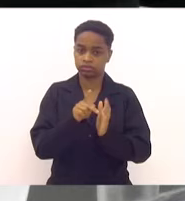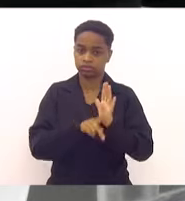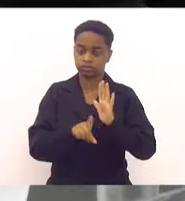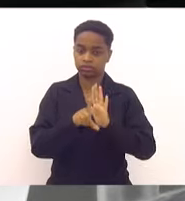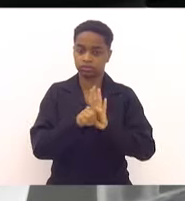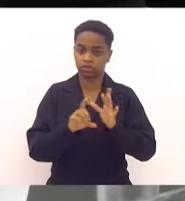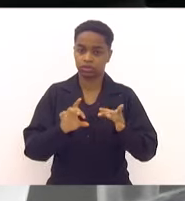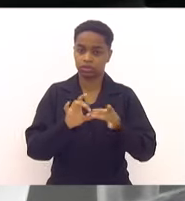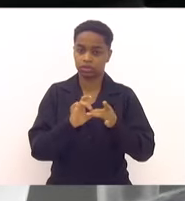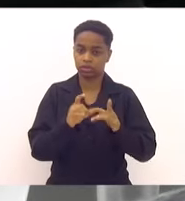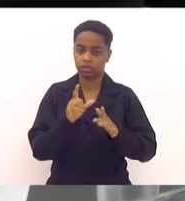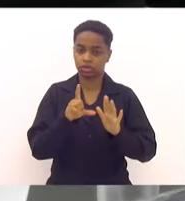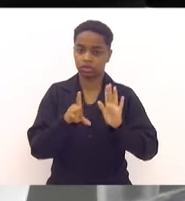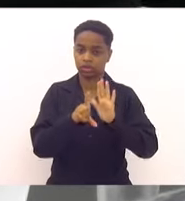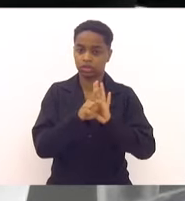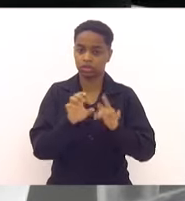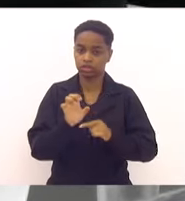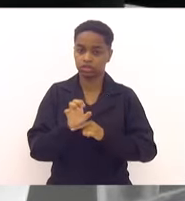Estadual